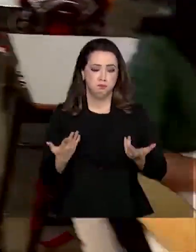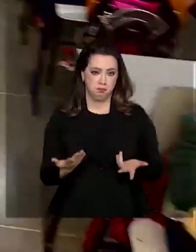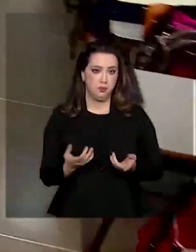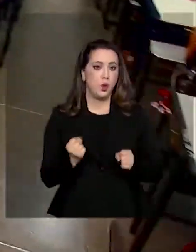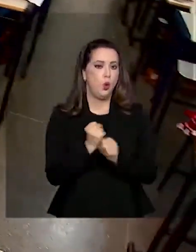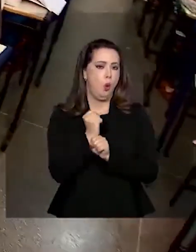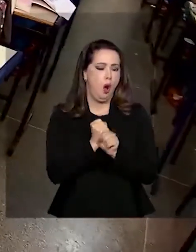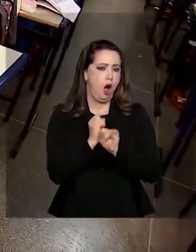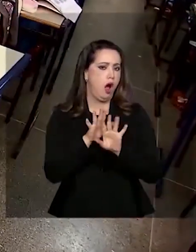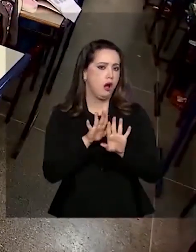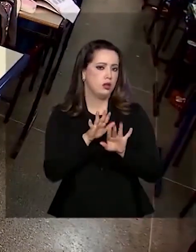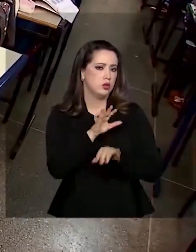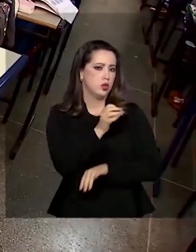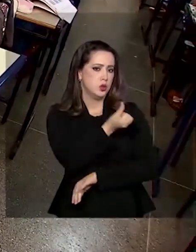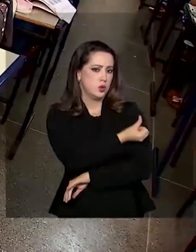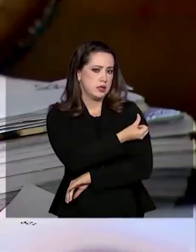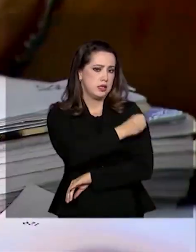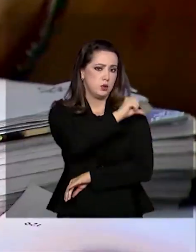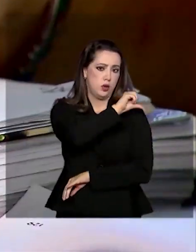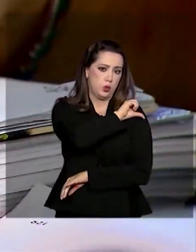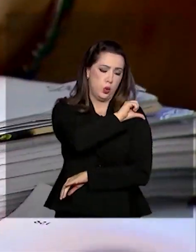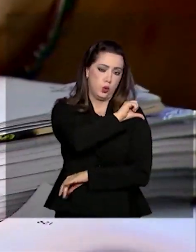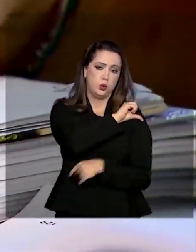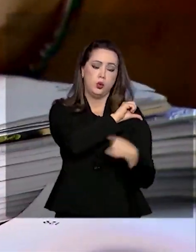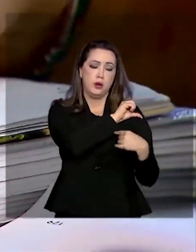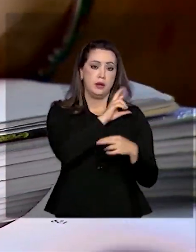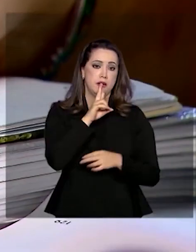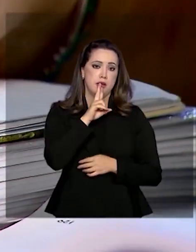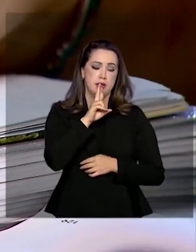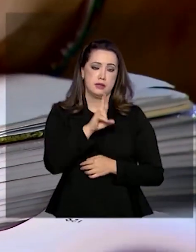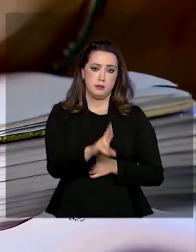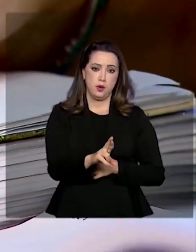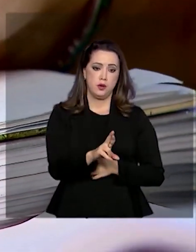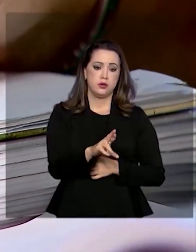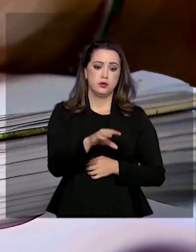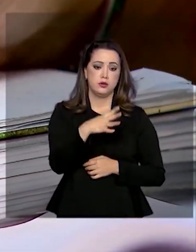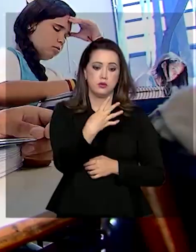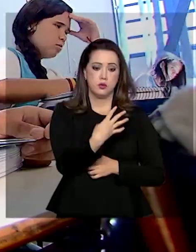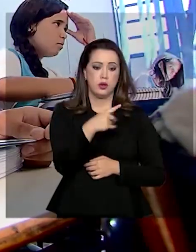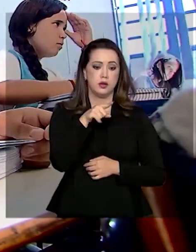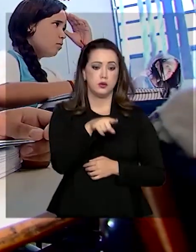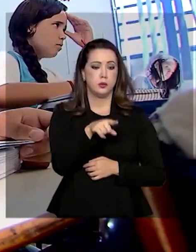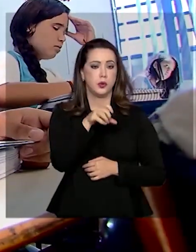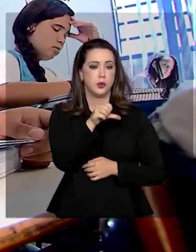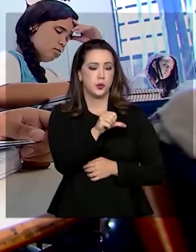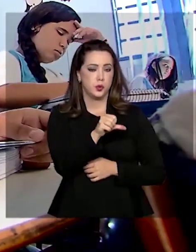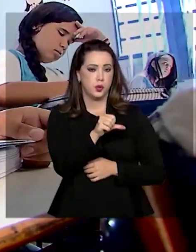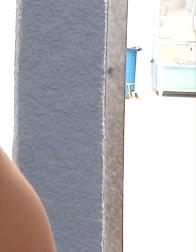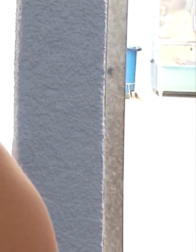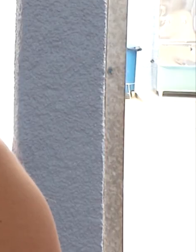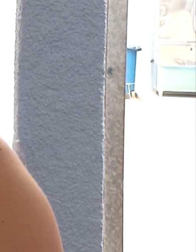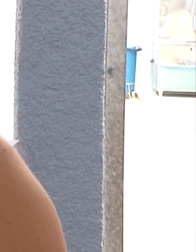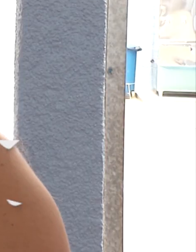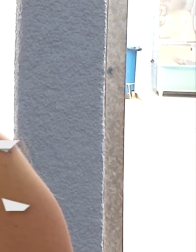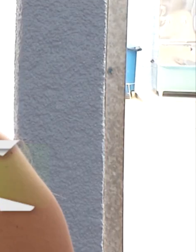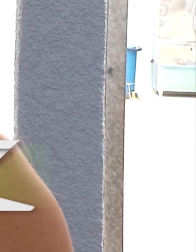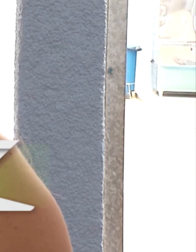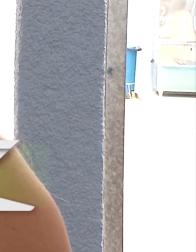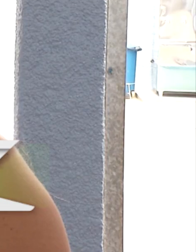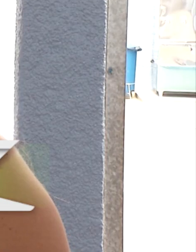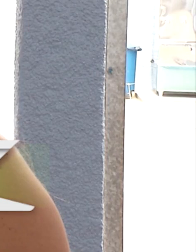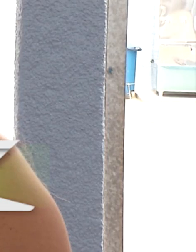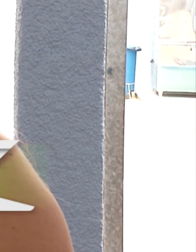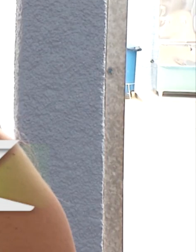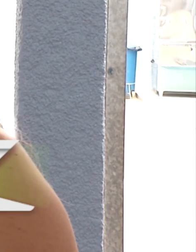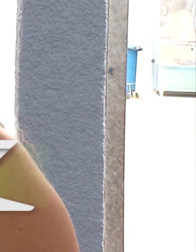ano, também houve superação de meta e atingiu aos 6,8 pontos. É um momento de muito orgulho,